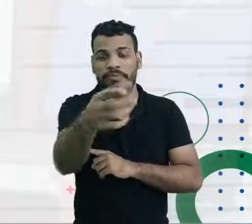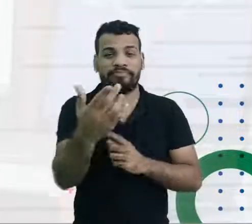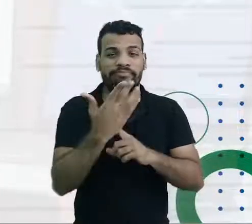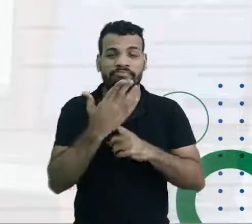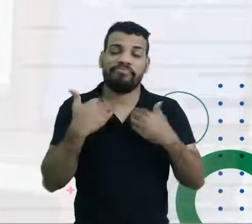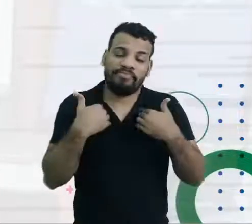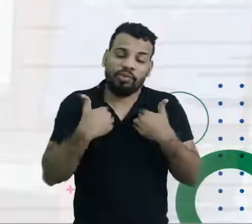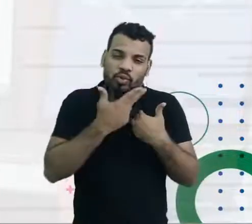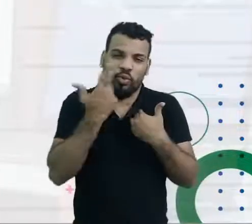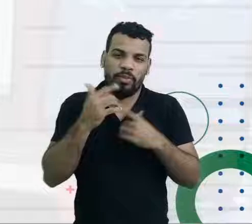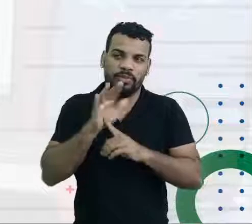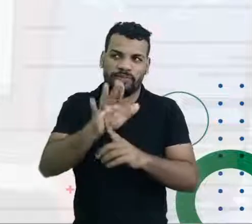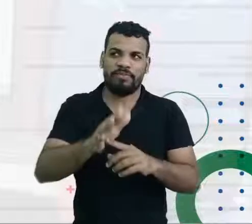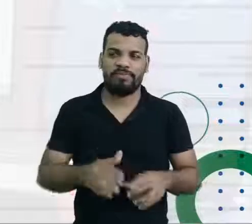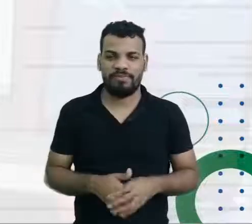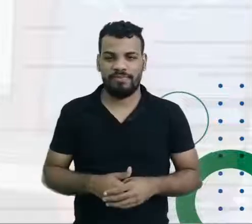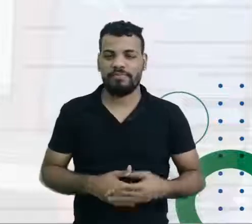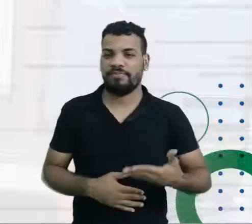vocês.